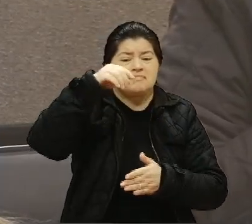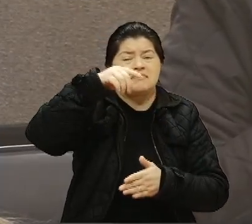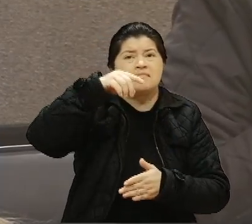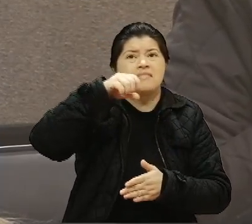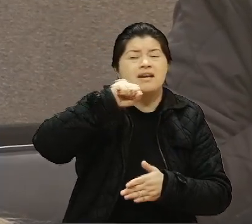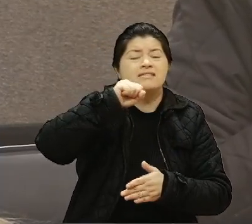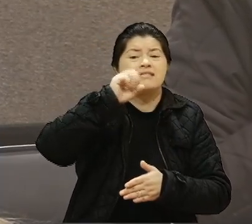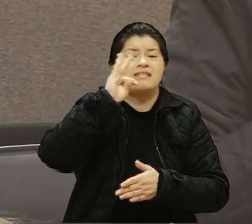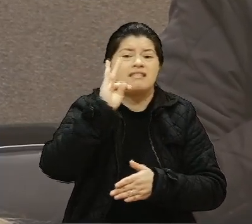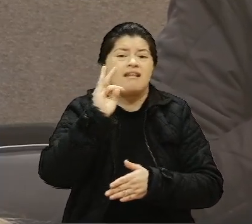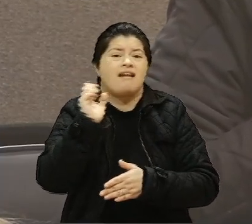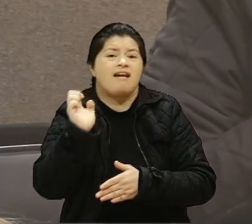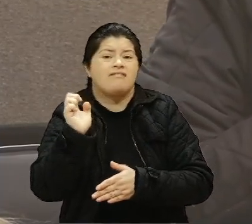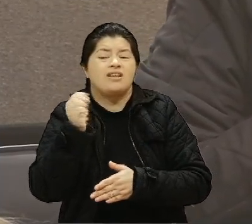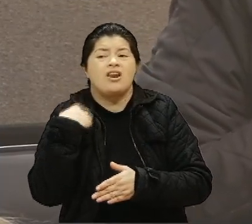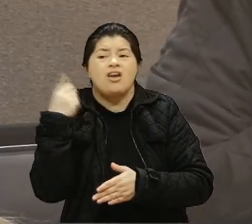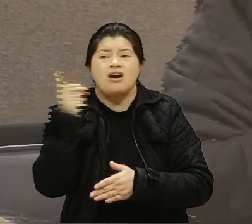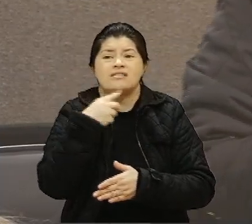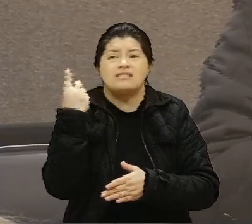imprensa,